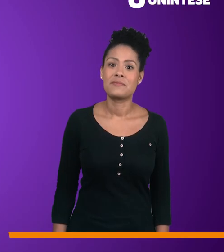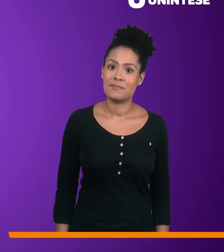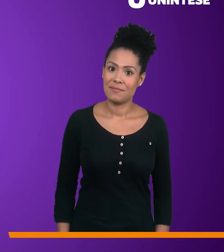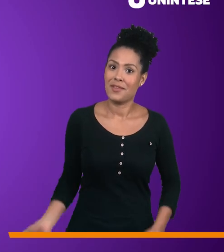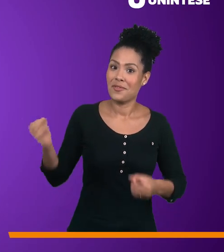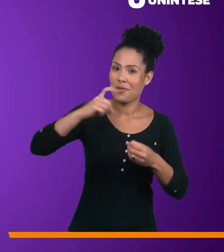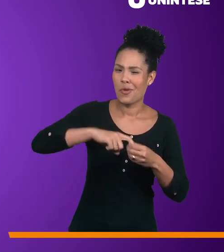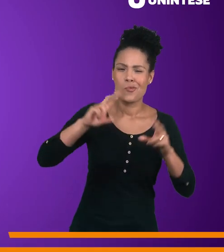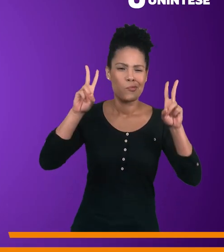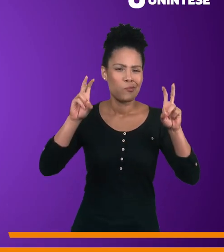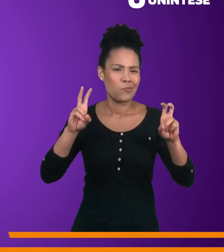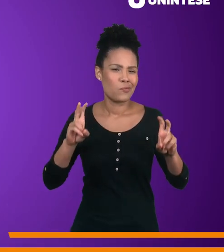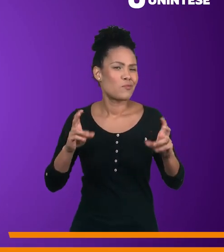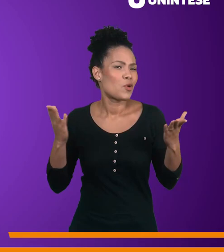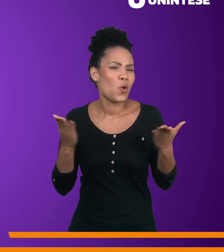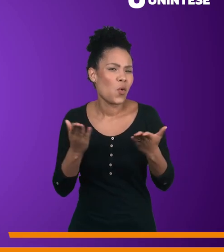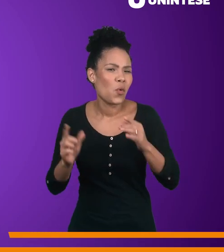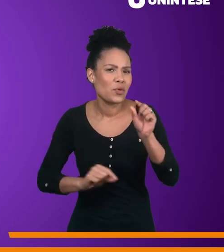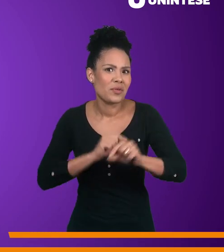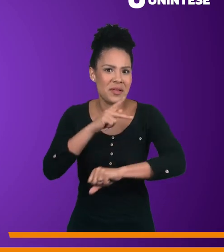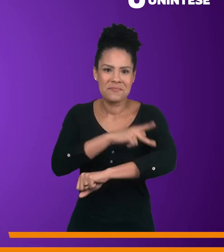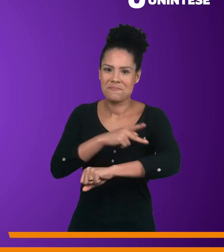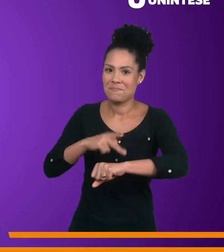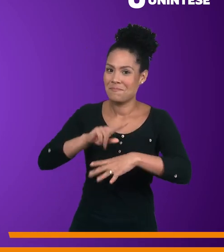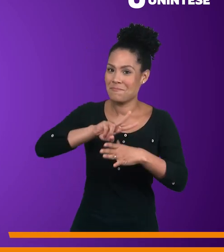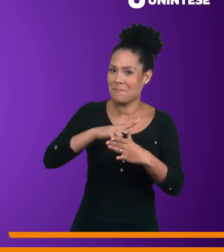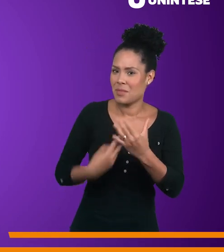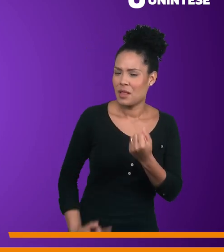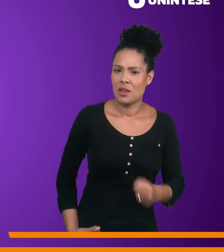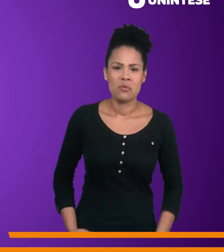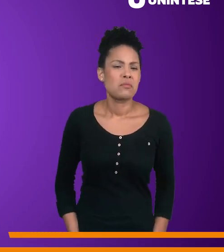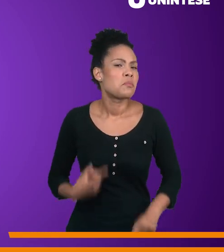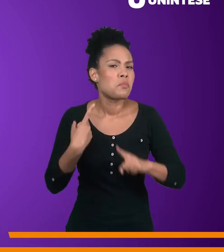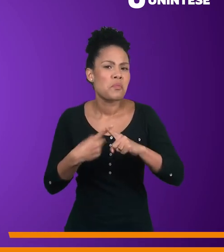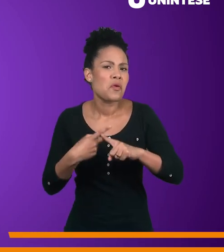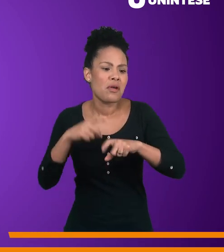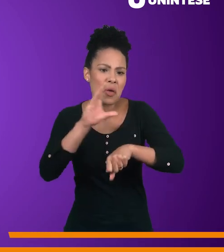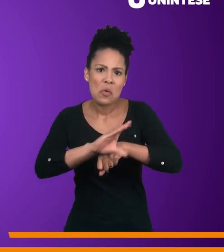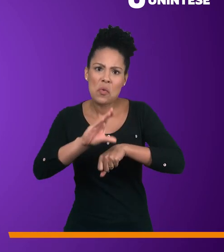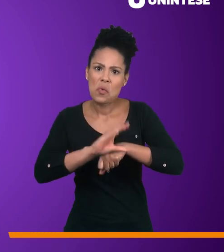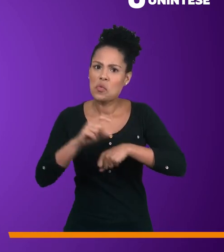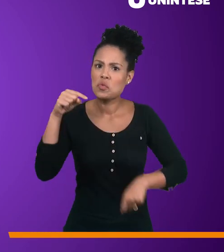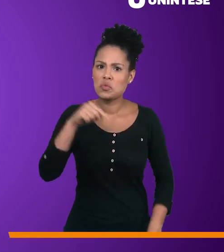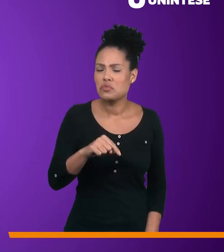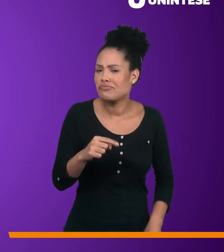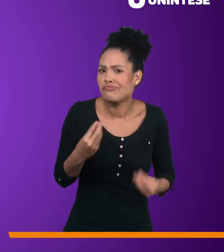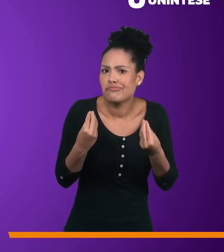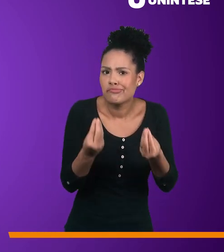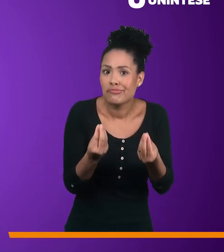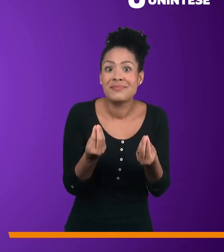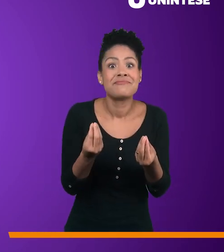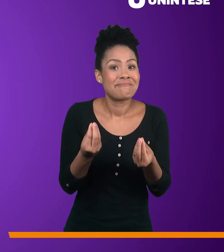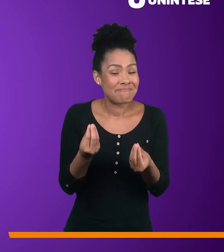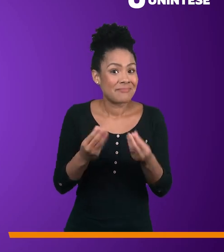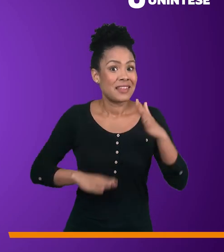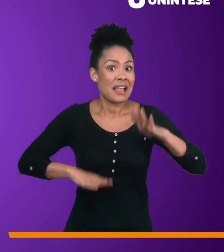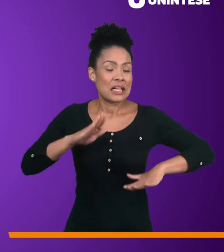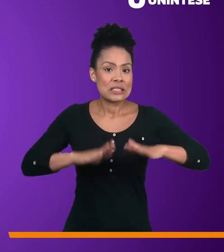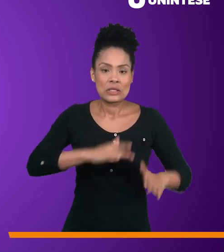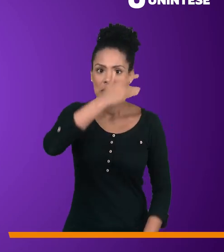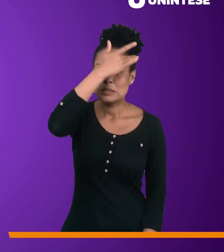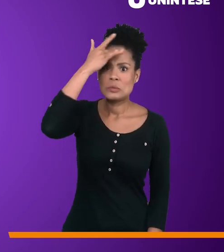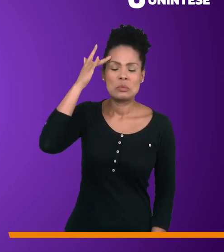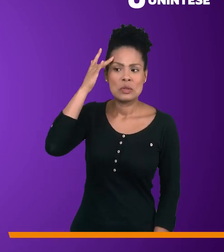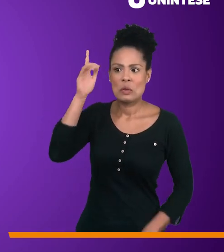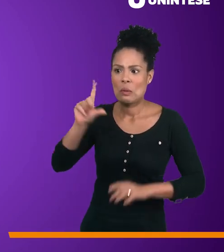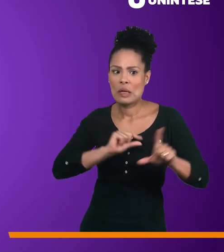Voltando ao assunto de hoje, pedagogia bilingue. Por que cursar esta graduação? Um dos grandes dilemas de quem está escolhendo uma